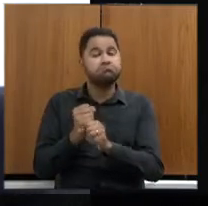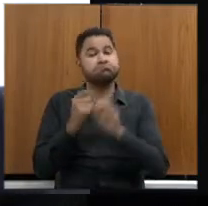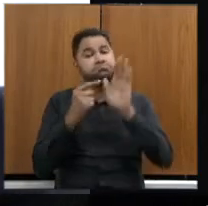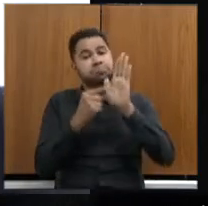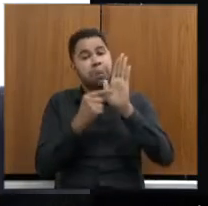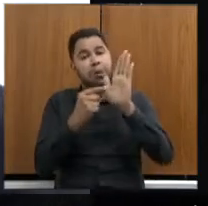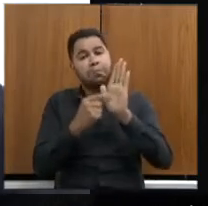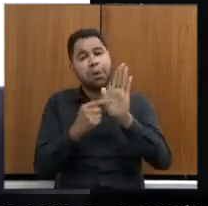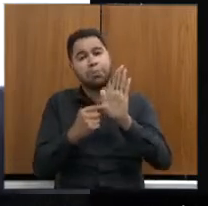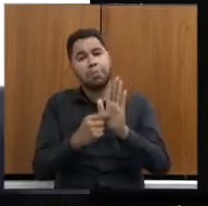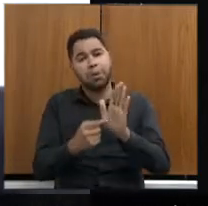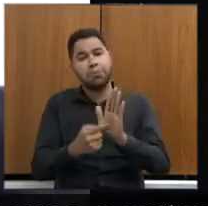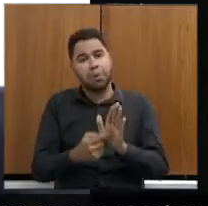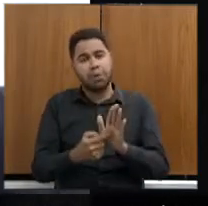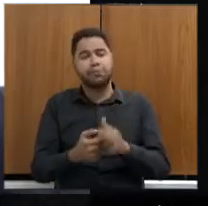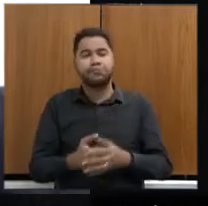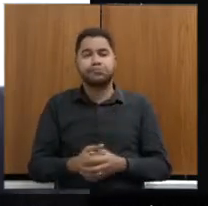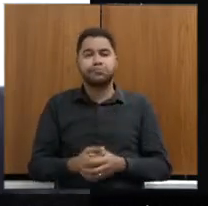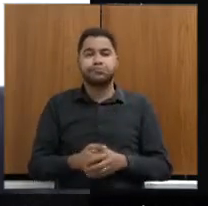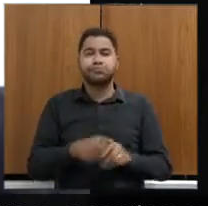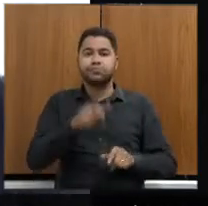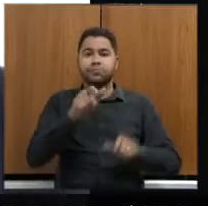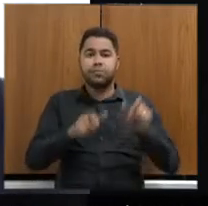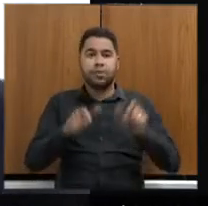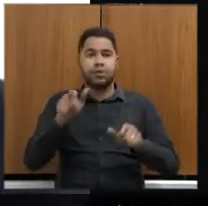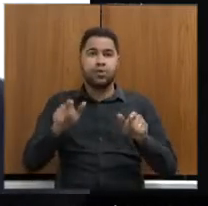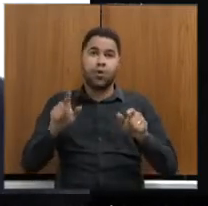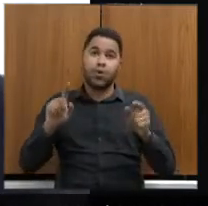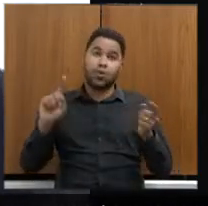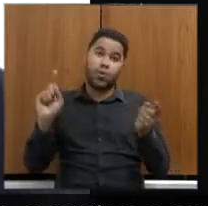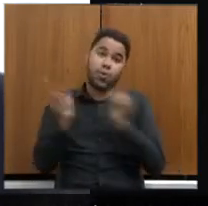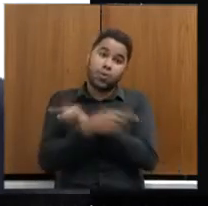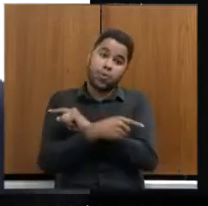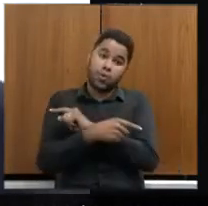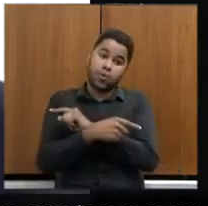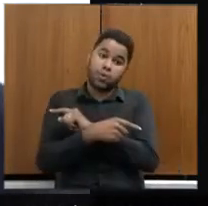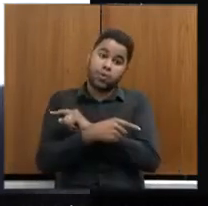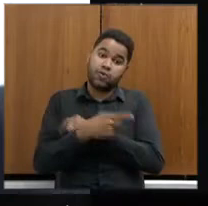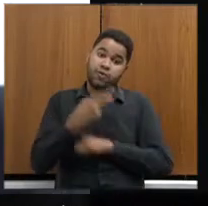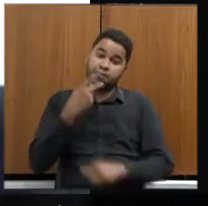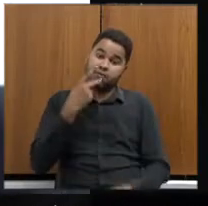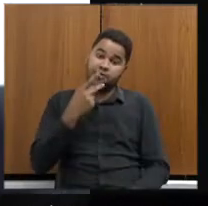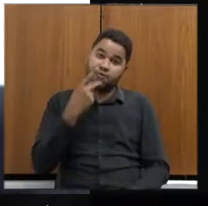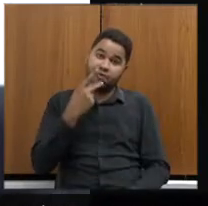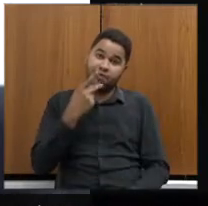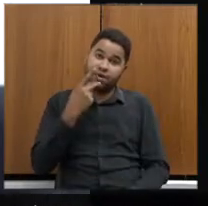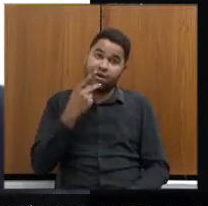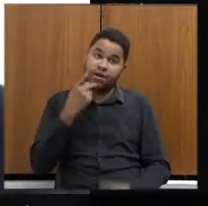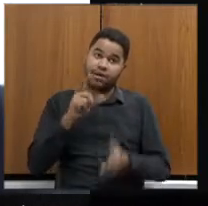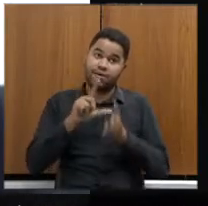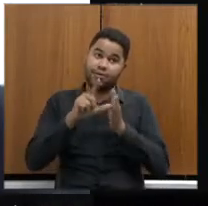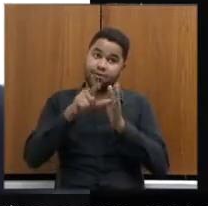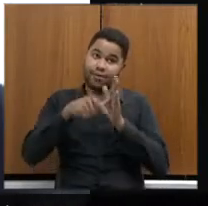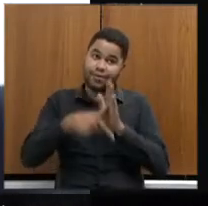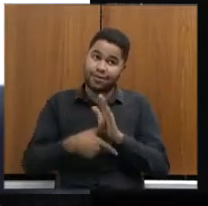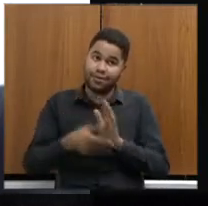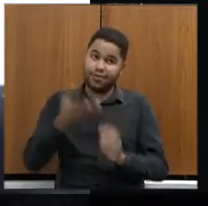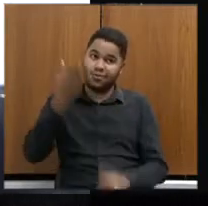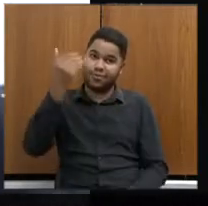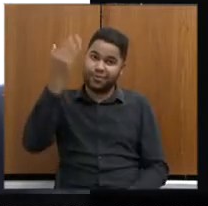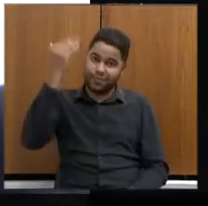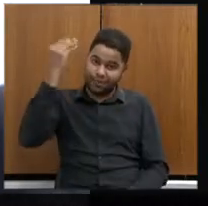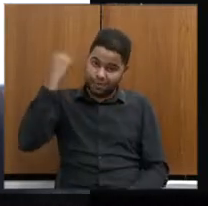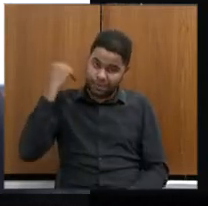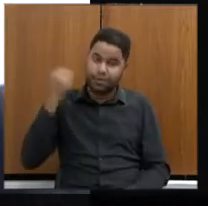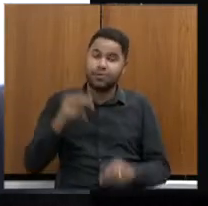aparecendo e bora pessoal aí da oposição que ele existir no atraso do passado aí dos anos